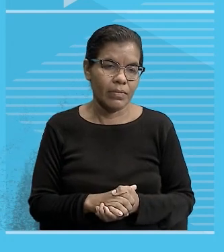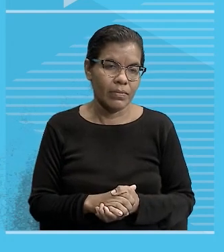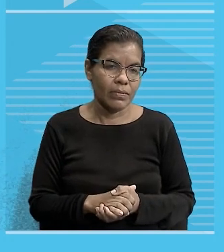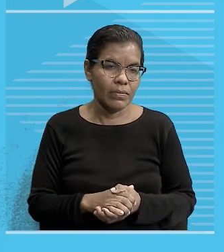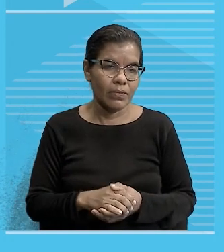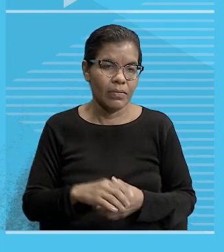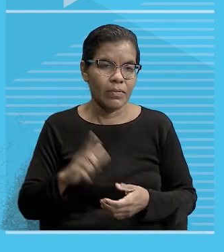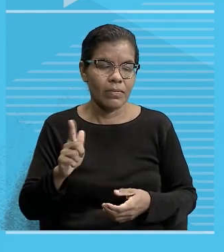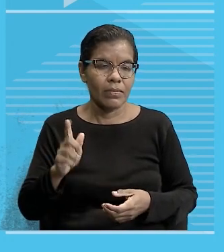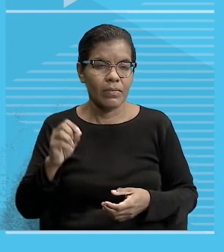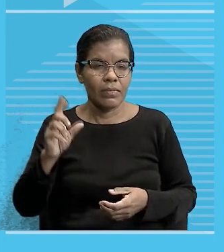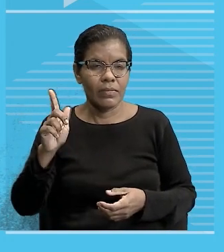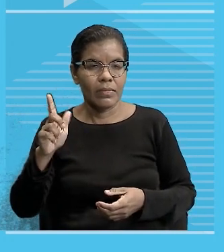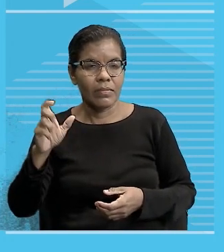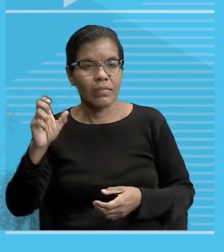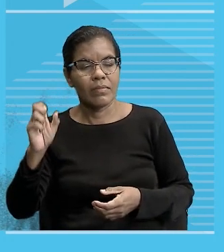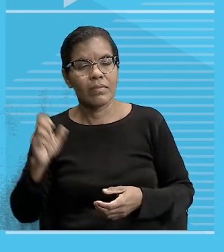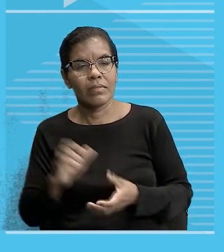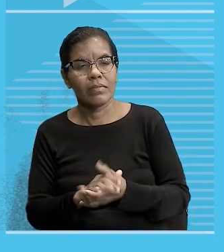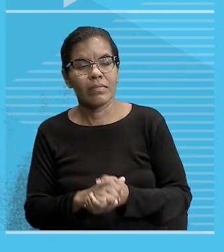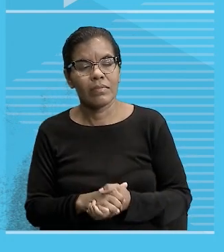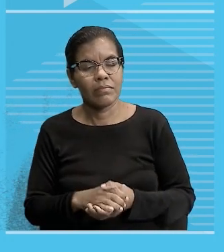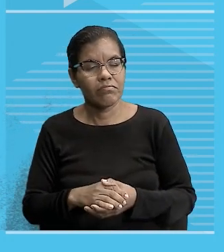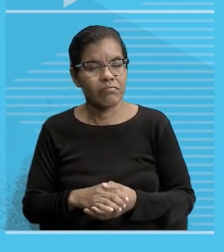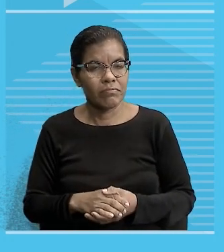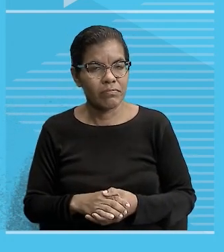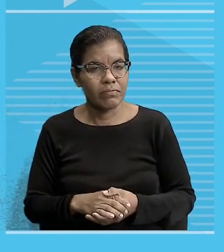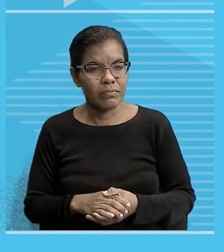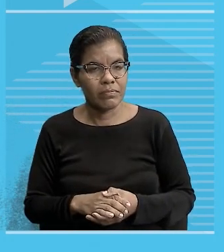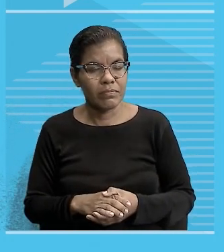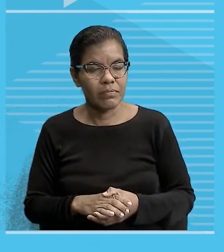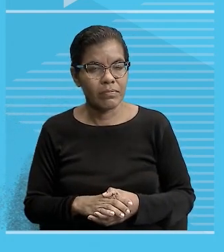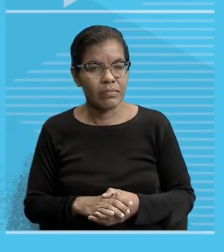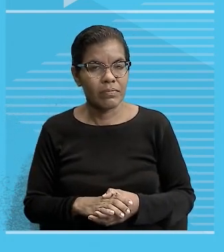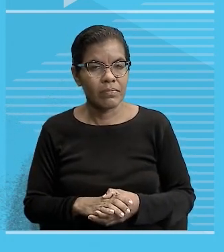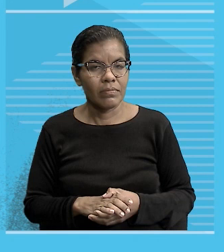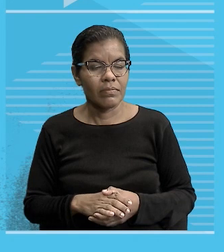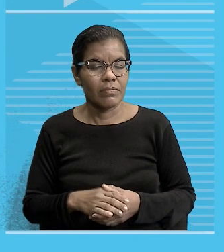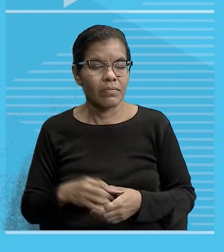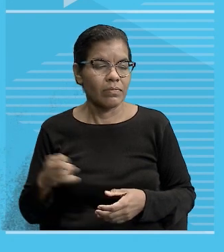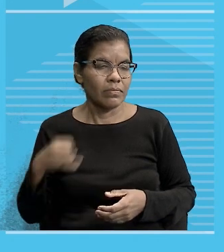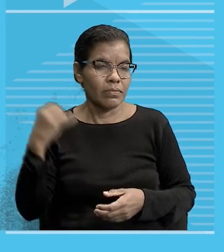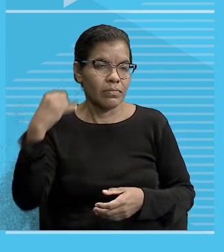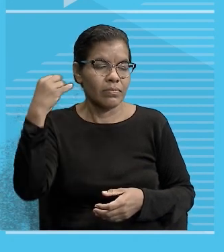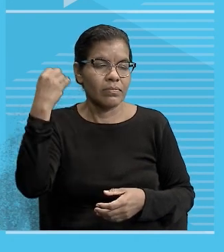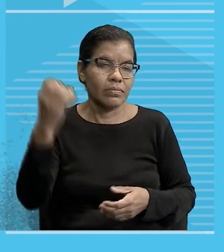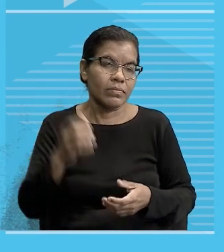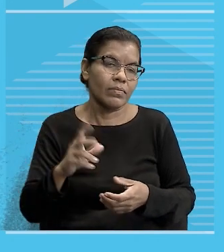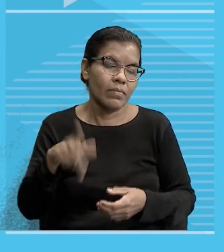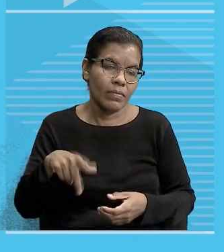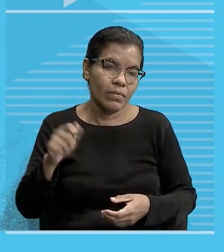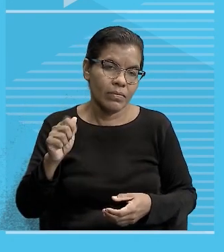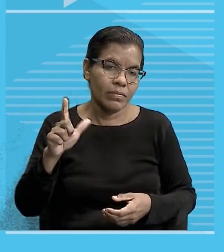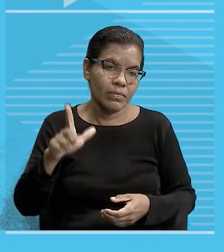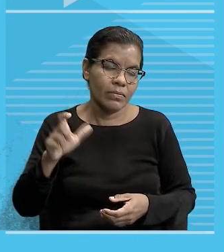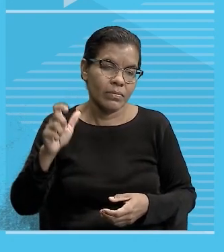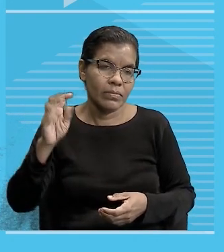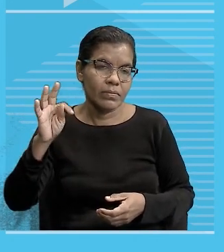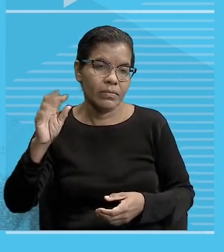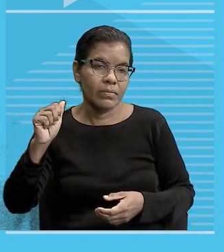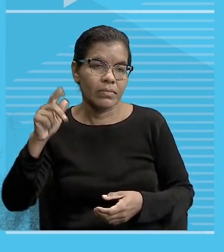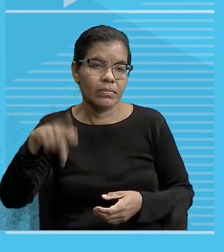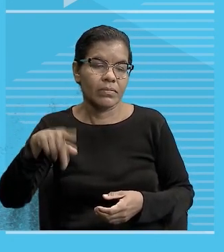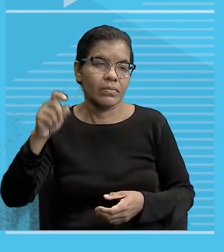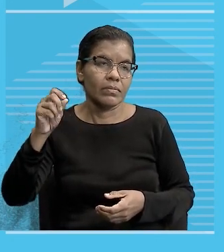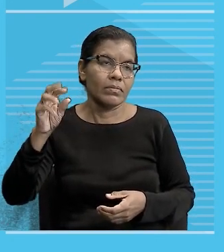Google são as principais plataformas digitais